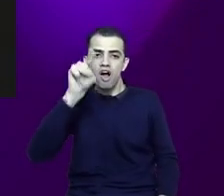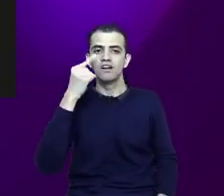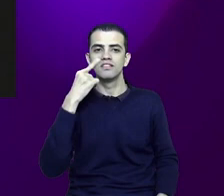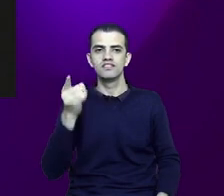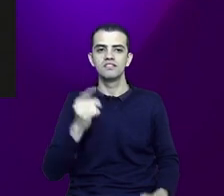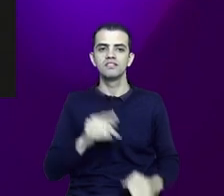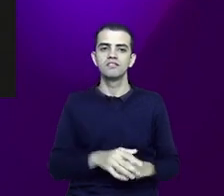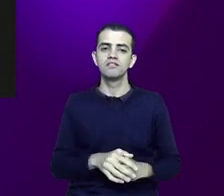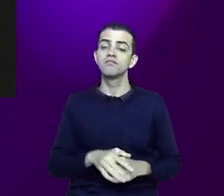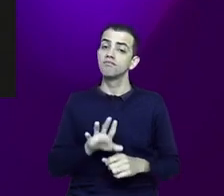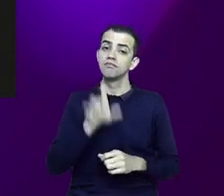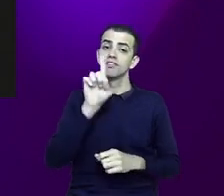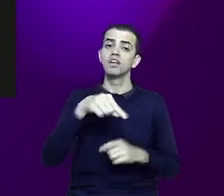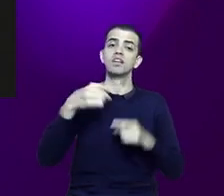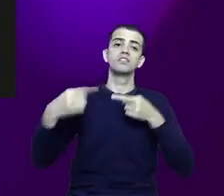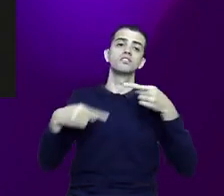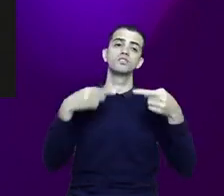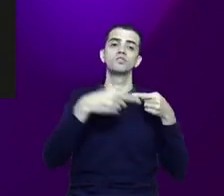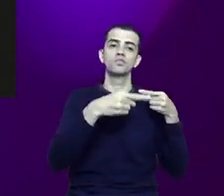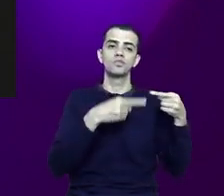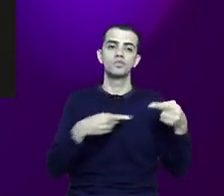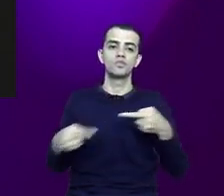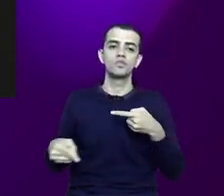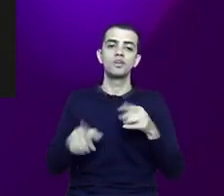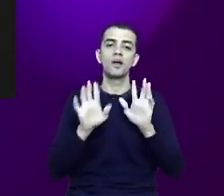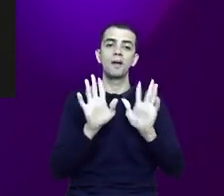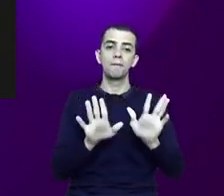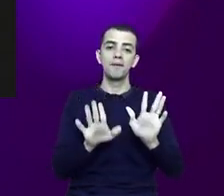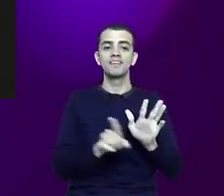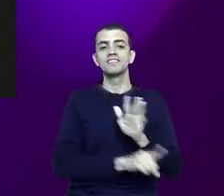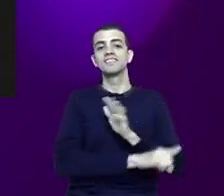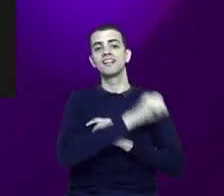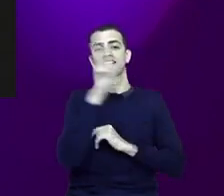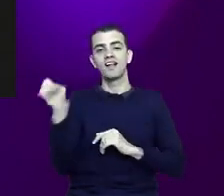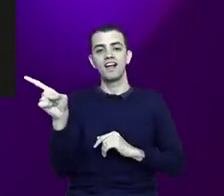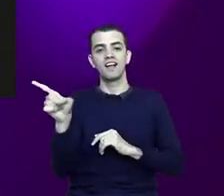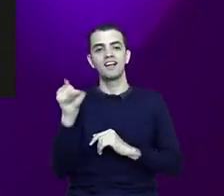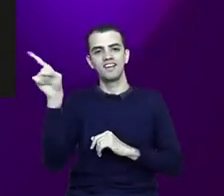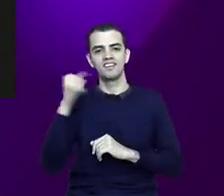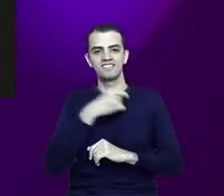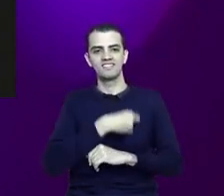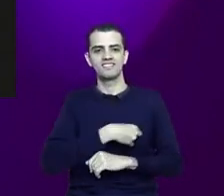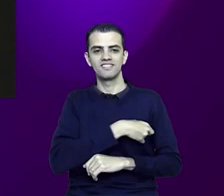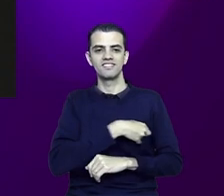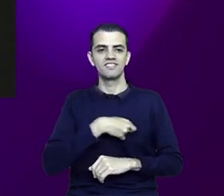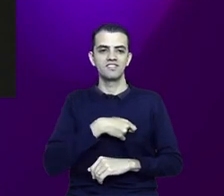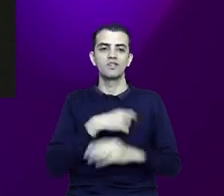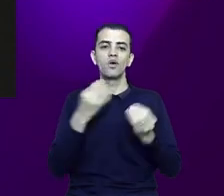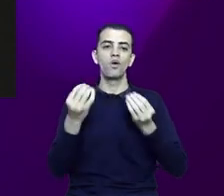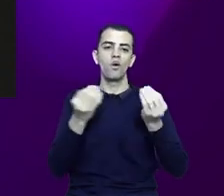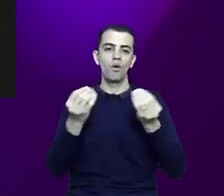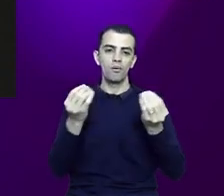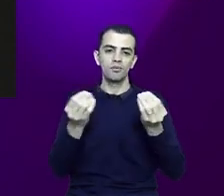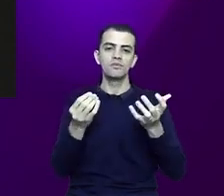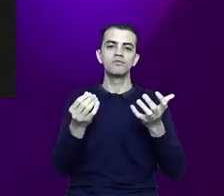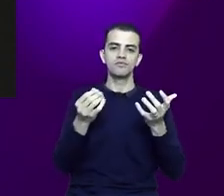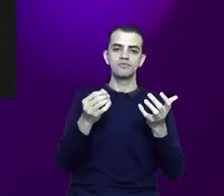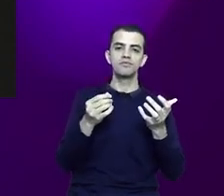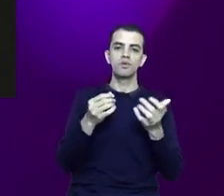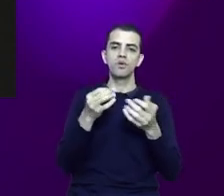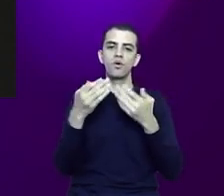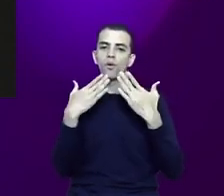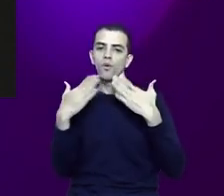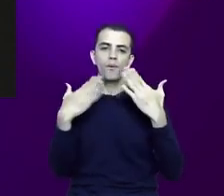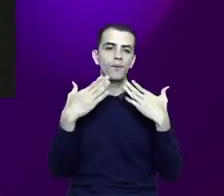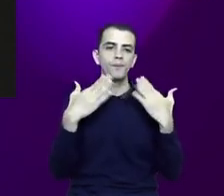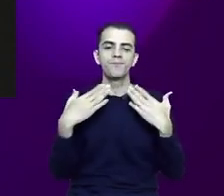mesmo discussão, só que do ponto de vista do nosso colega lá da Suíça. Então, essa é a mesma discussão, é assim que hoje, alguns